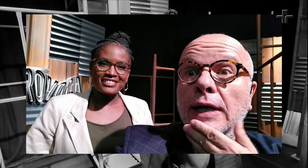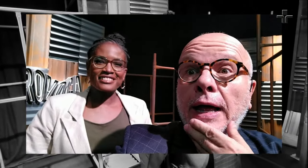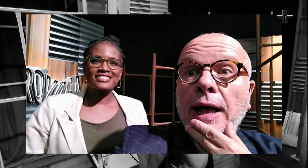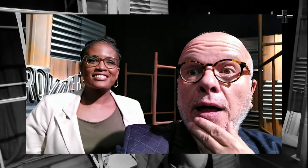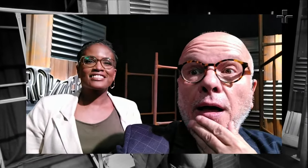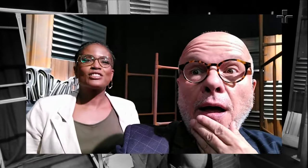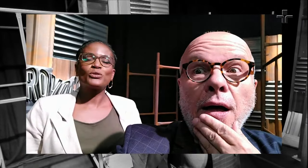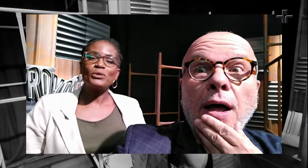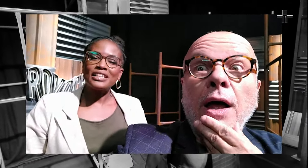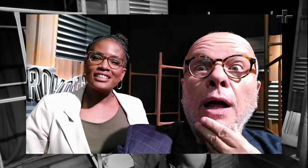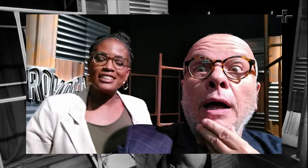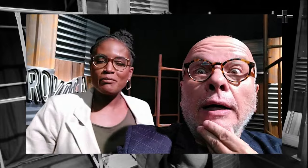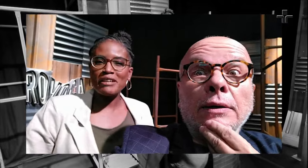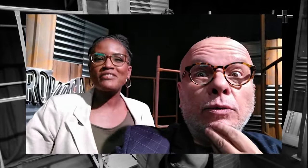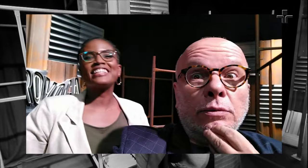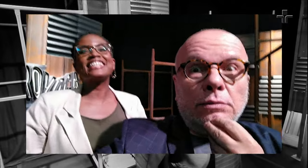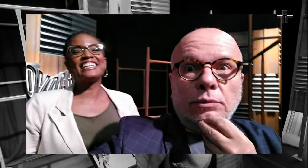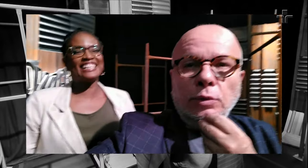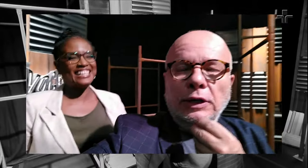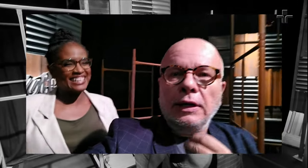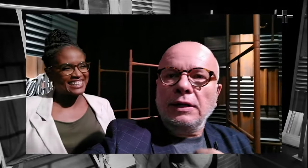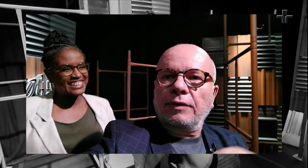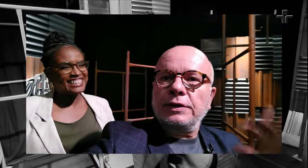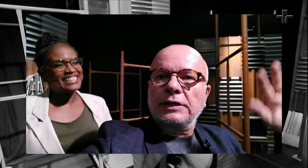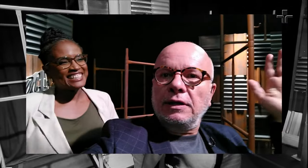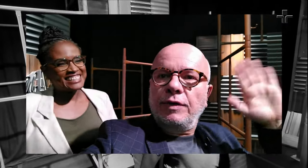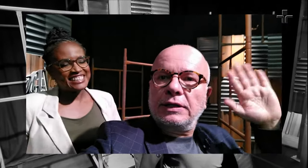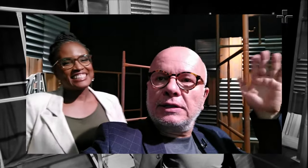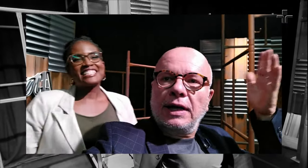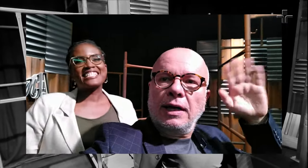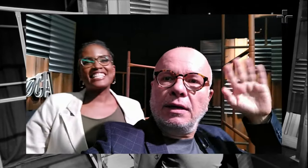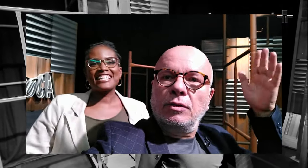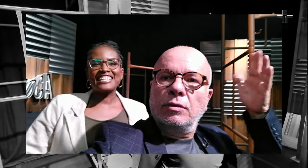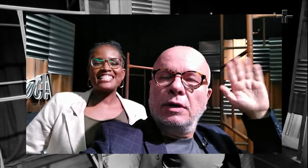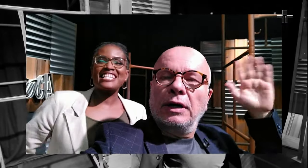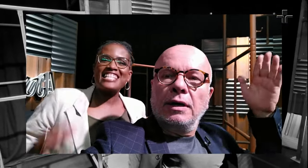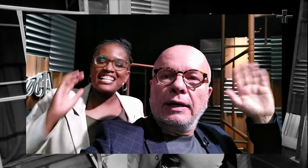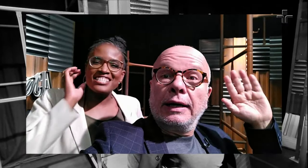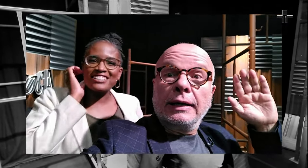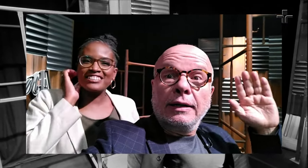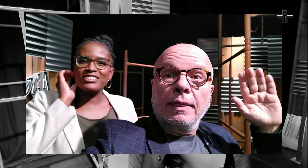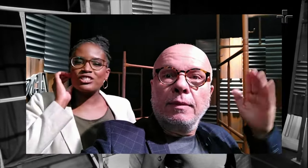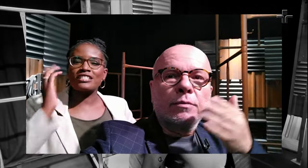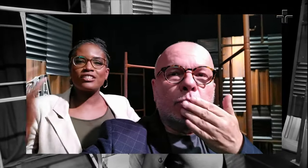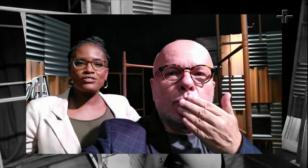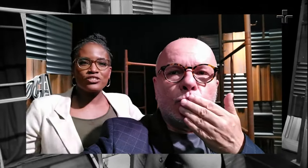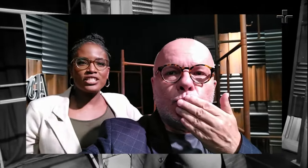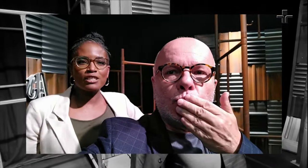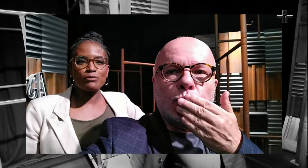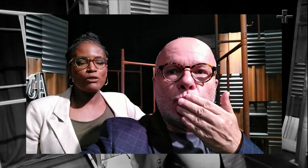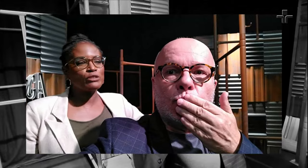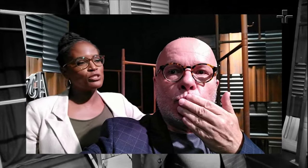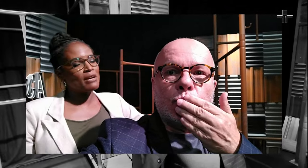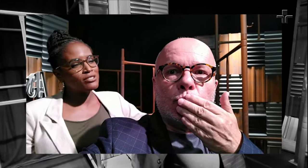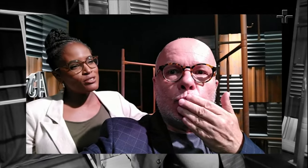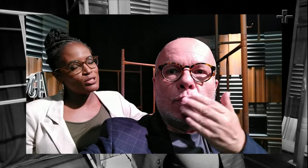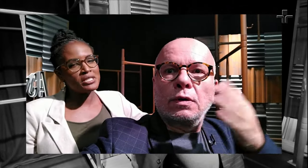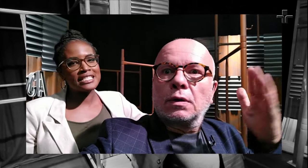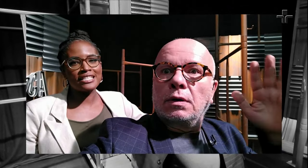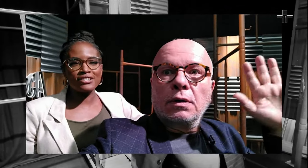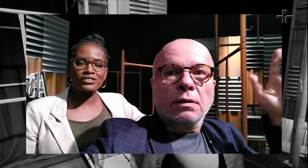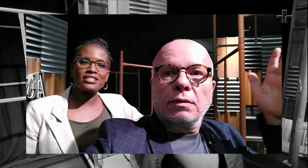da online minha filha faz aniversário e 17 anos bateu no dia da mulher